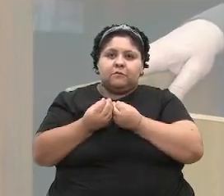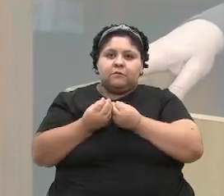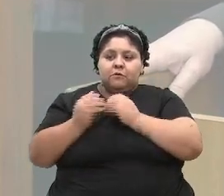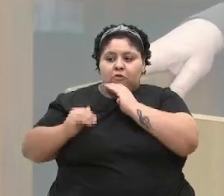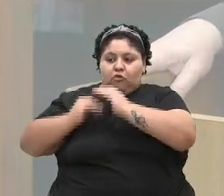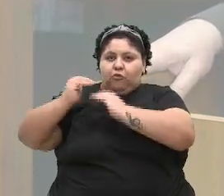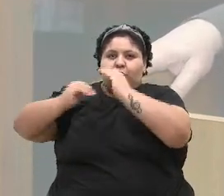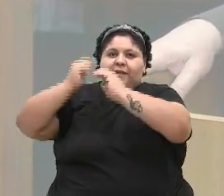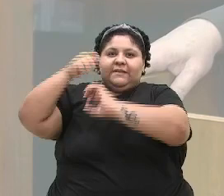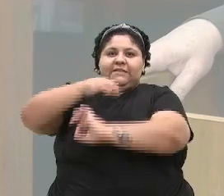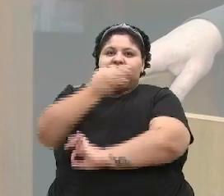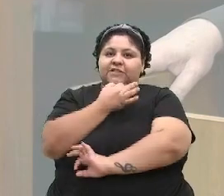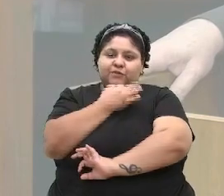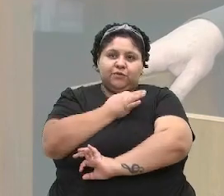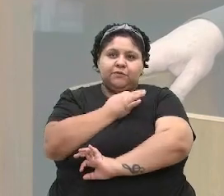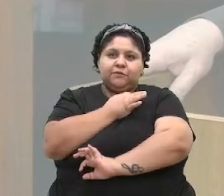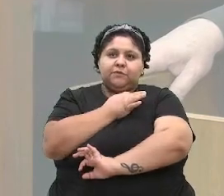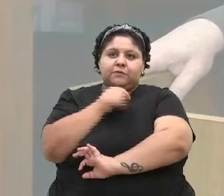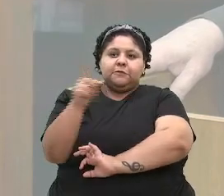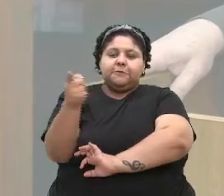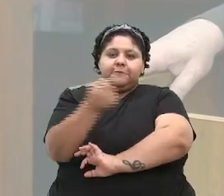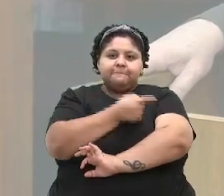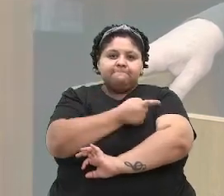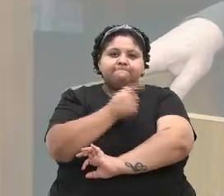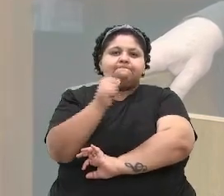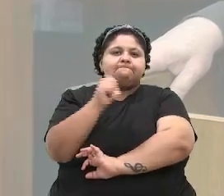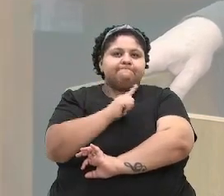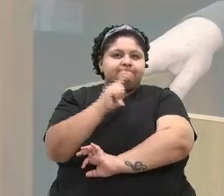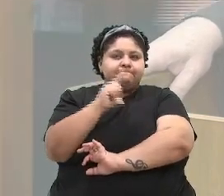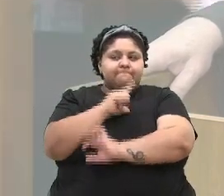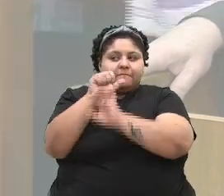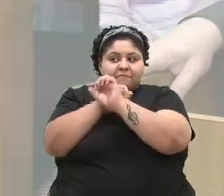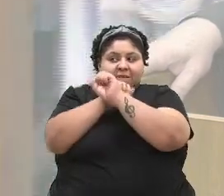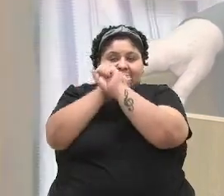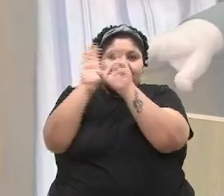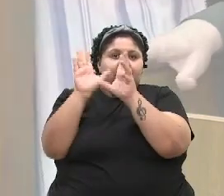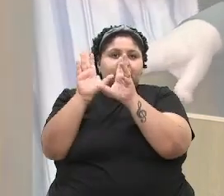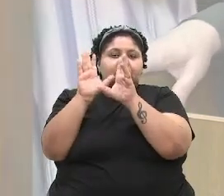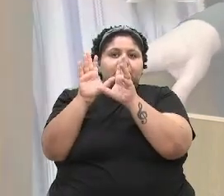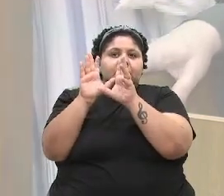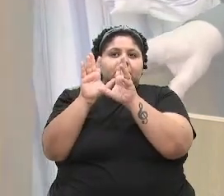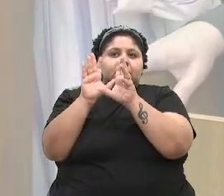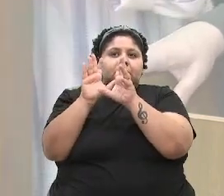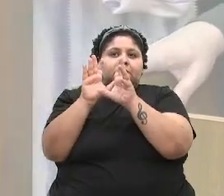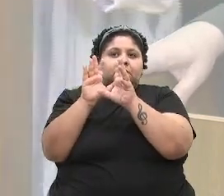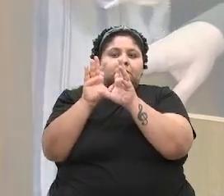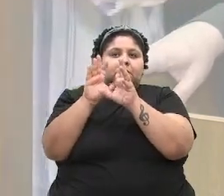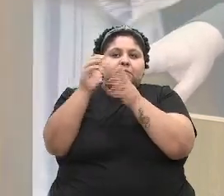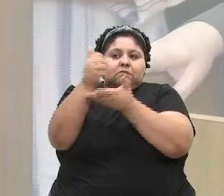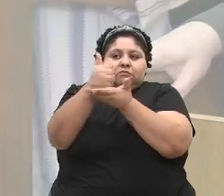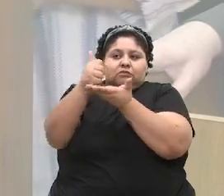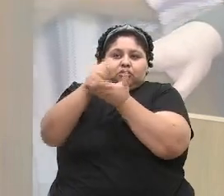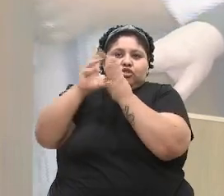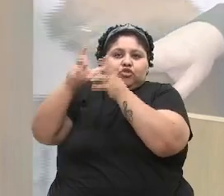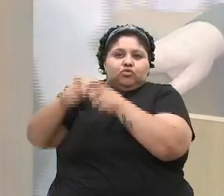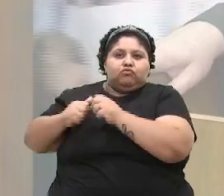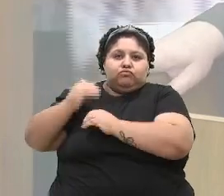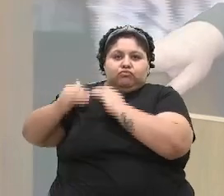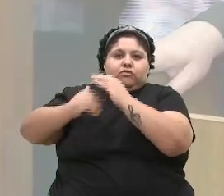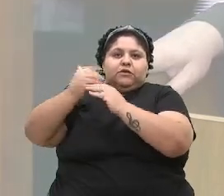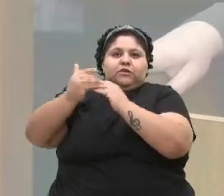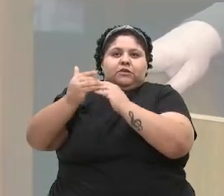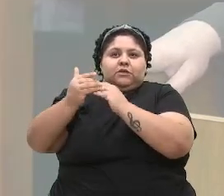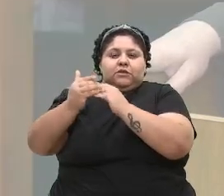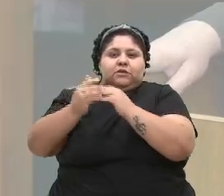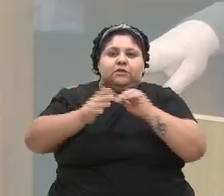de Caxias do Sul. E, senhoras e senhores, tenhamos bem claro que a sustentação de todo o progresso vem pela